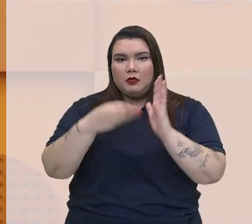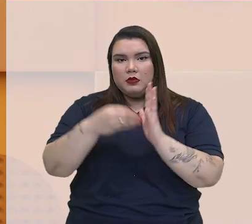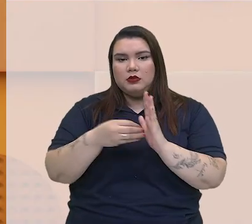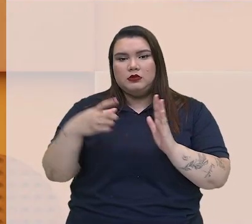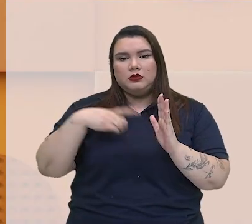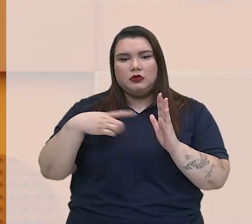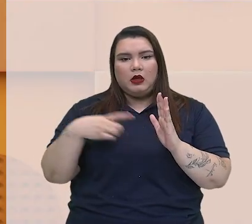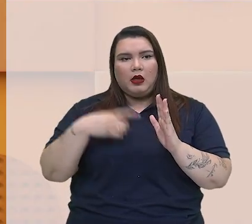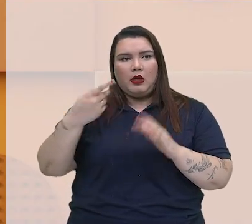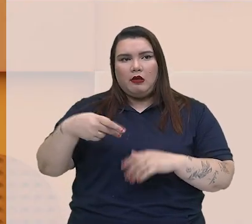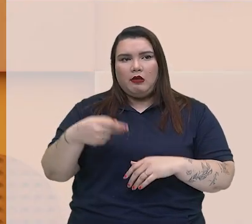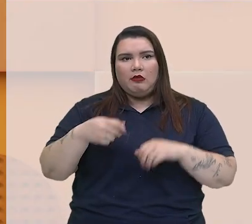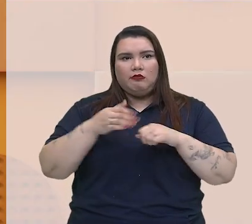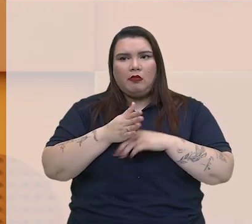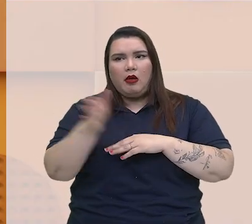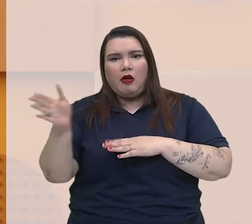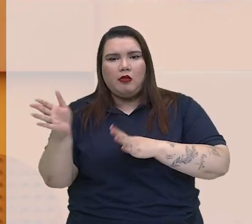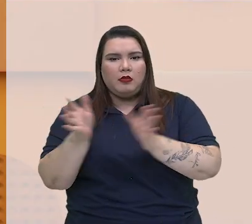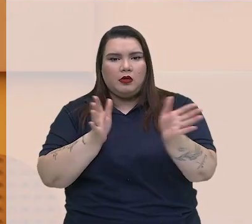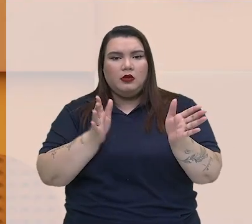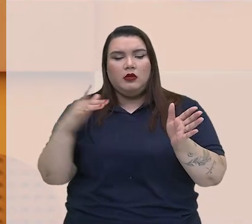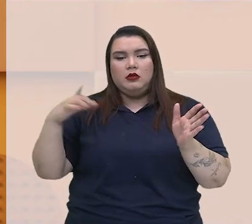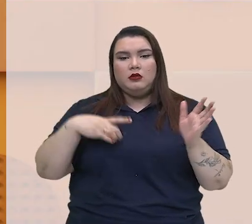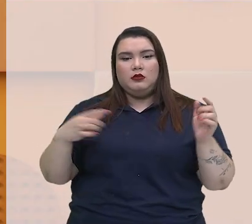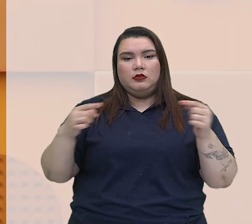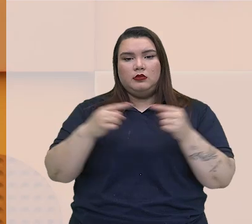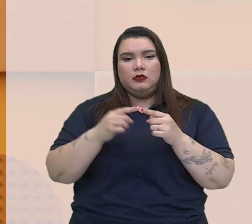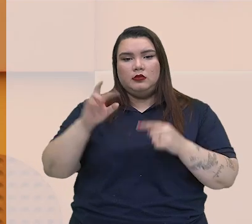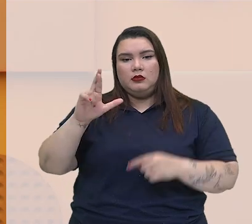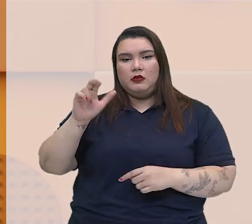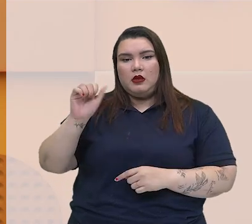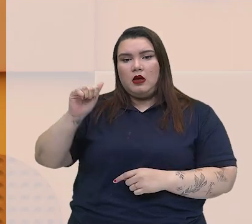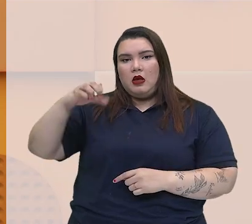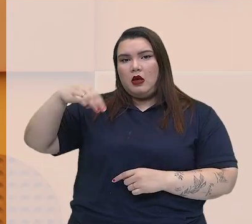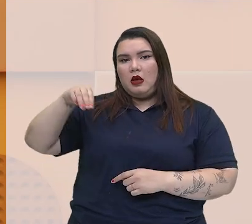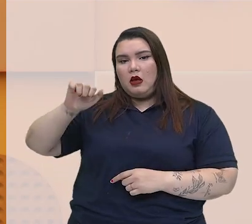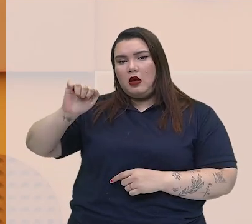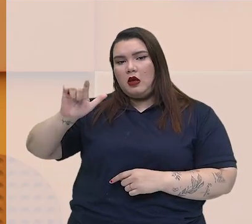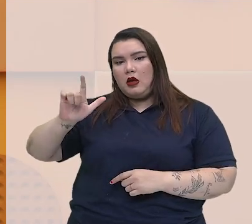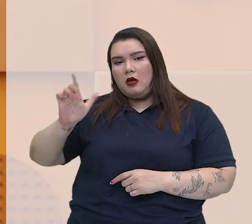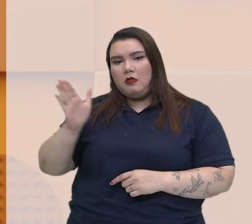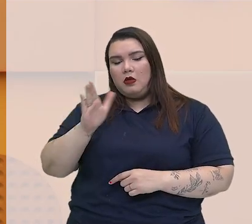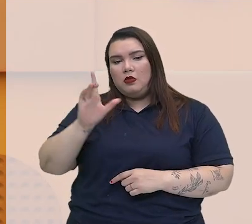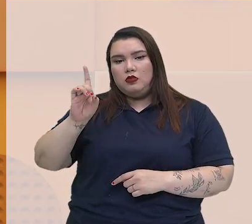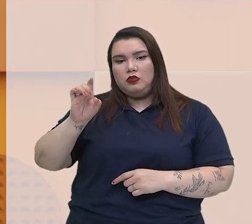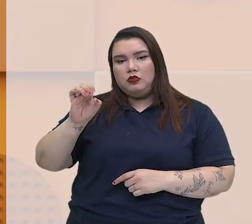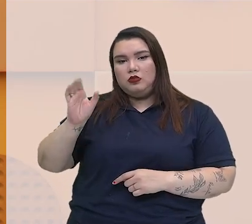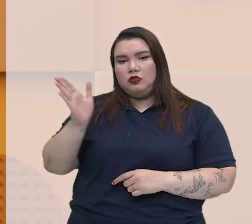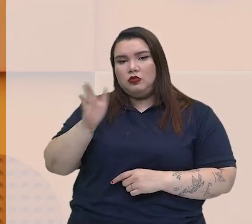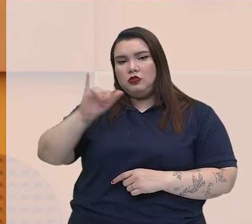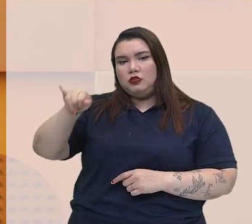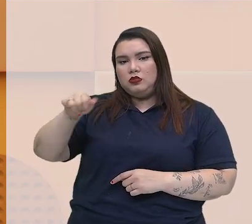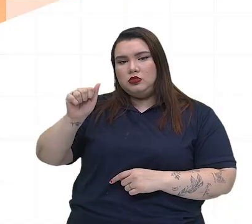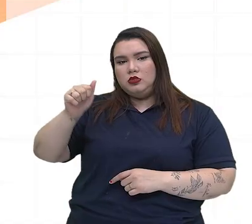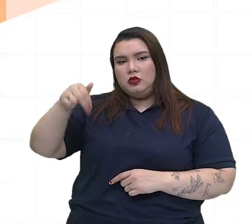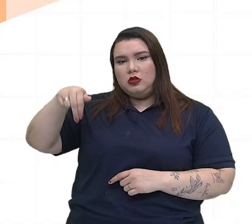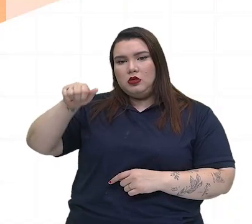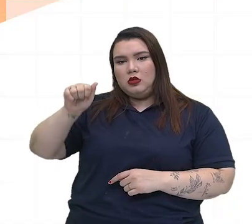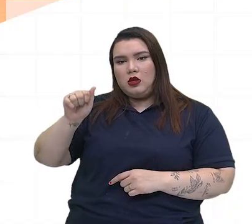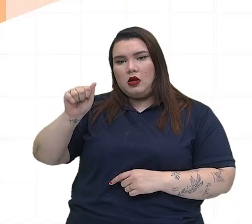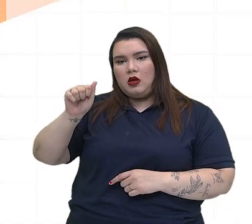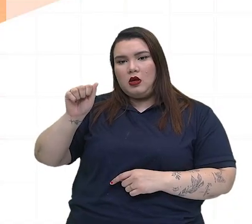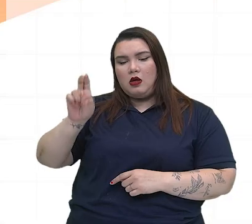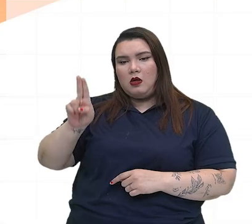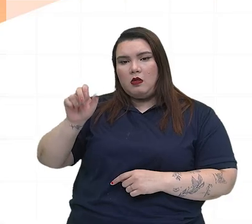muitos ramais e um deles é o ramal do Janauari. Nesta imagem, nós vamos